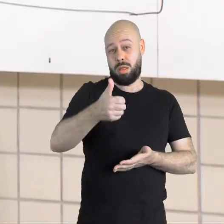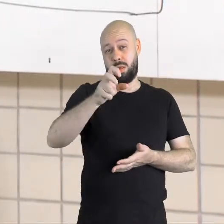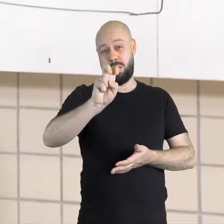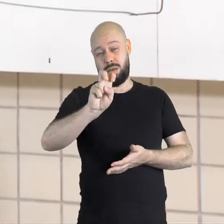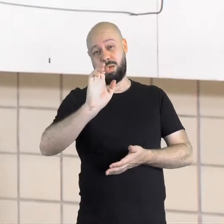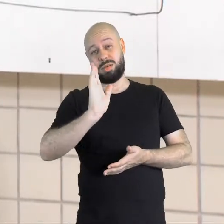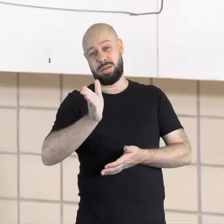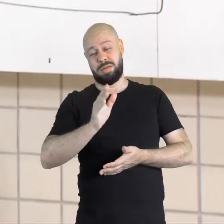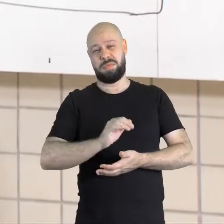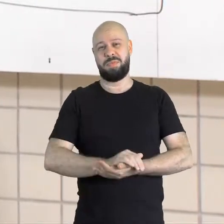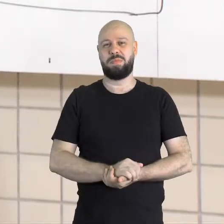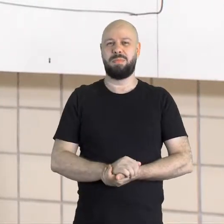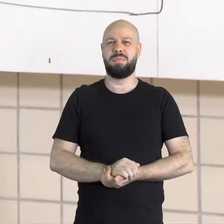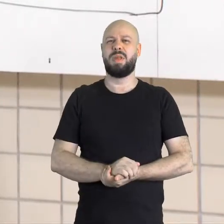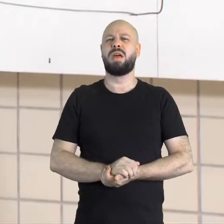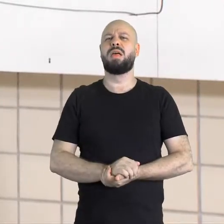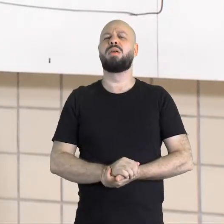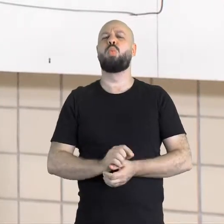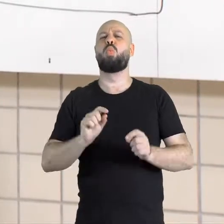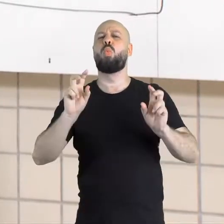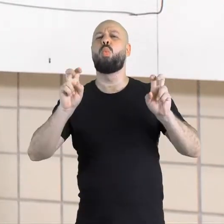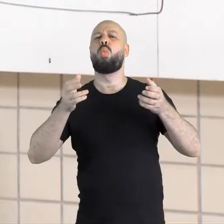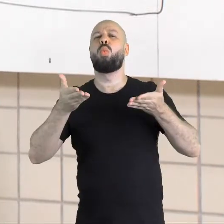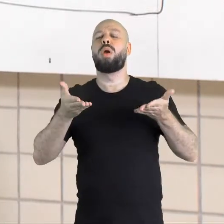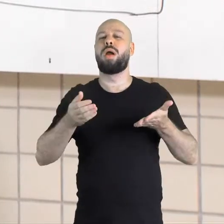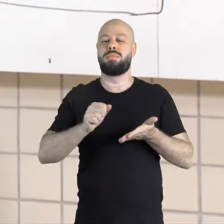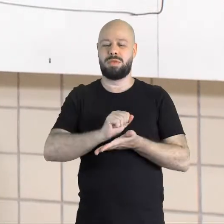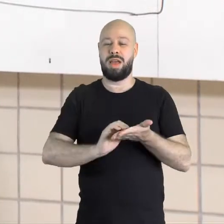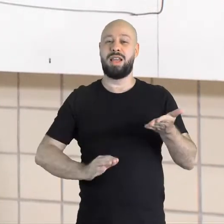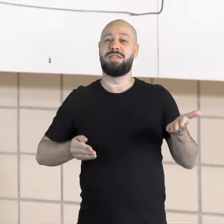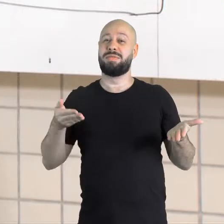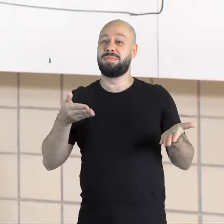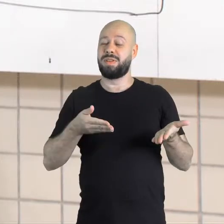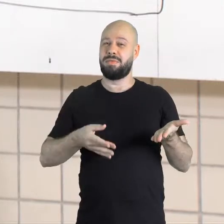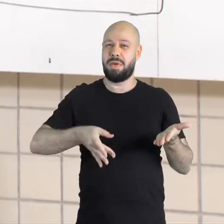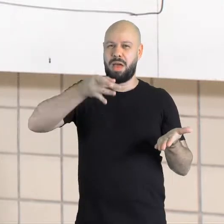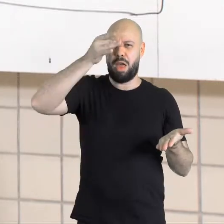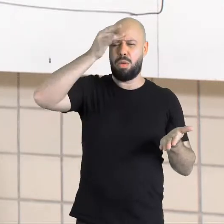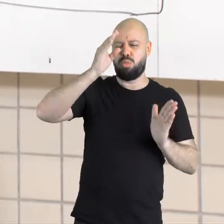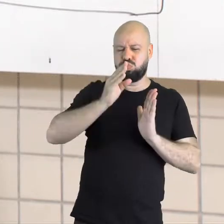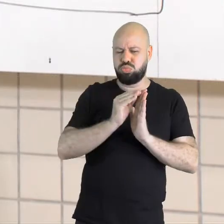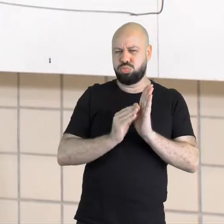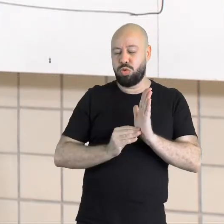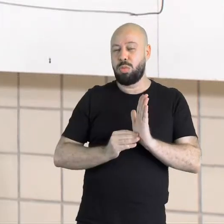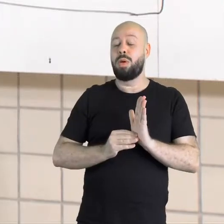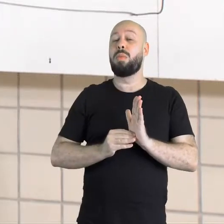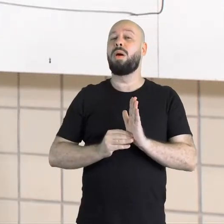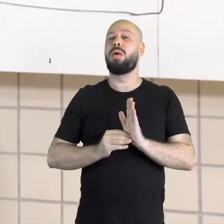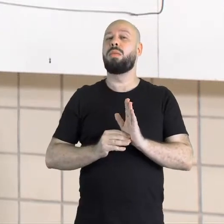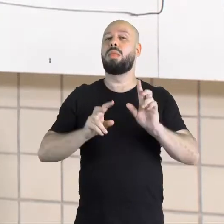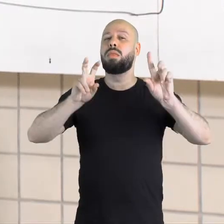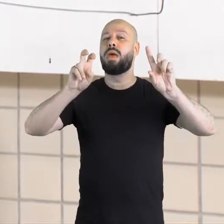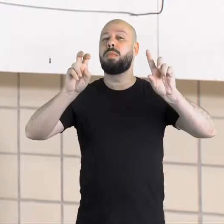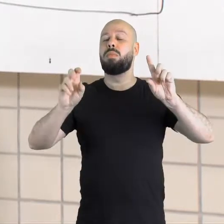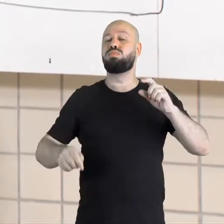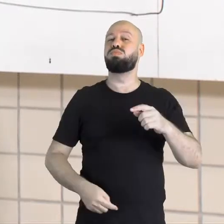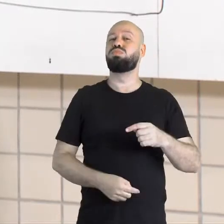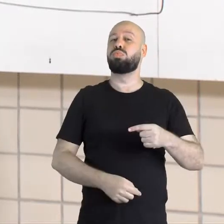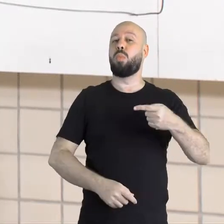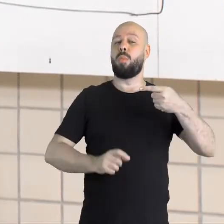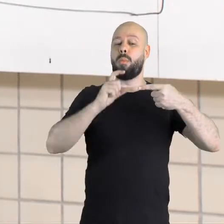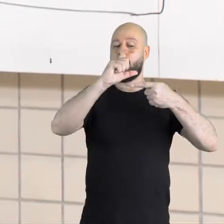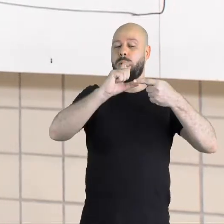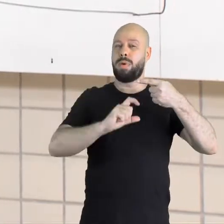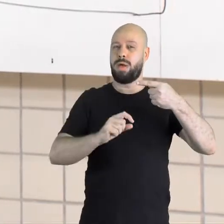15ª. Nós vamos fazer o quê? Atividades para fixar o nosso conteúdo de fração. Nas aulas